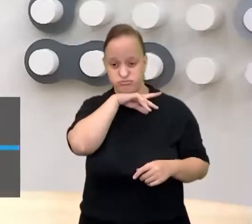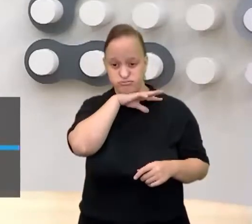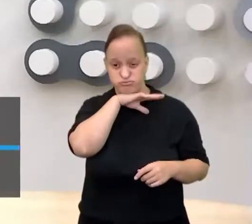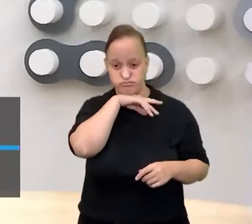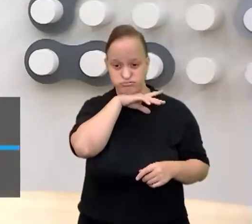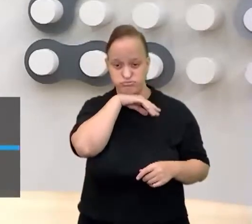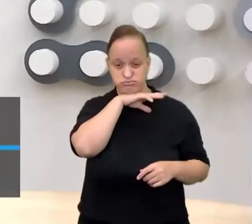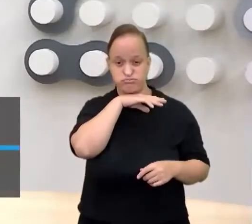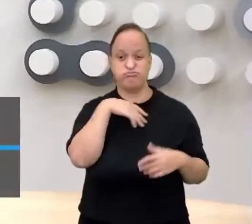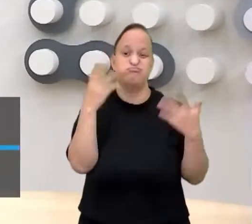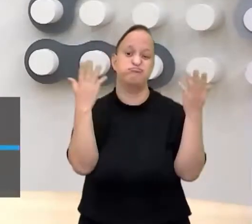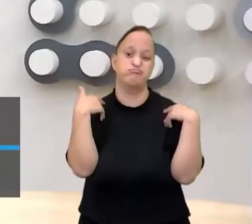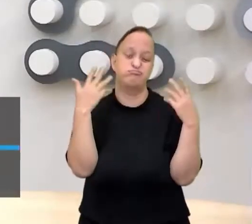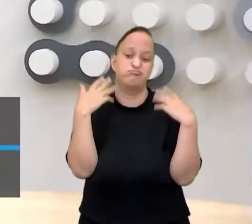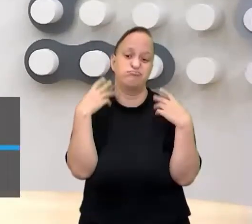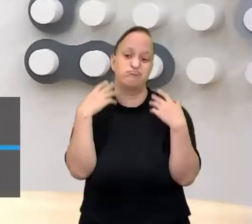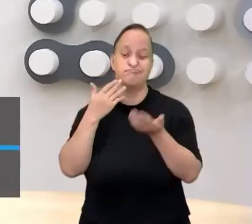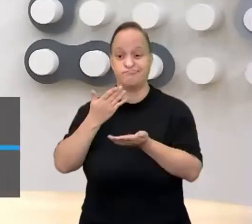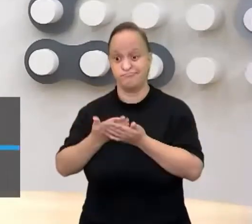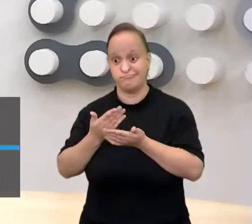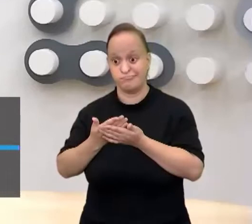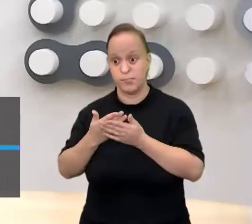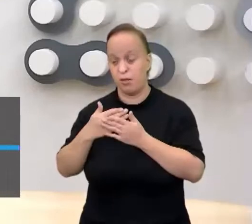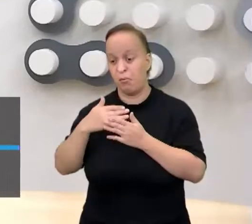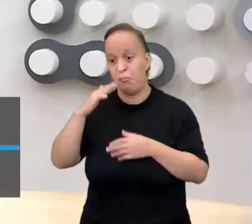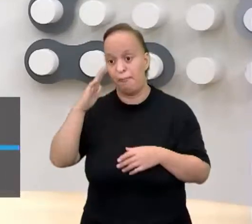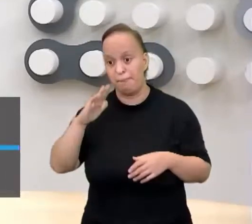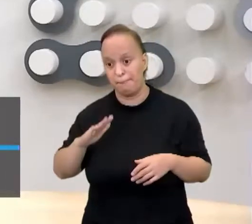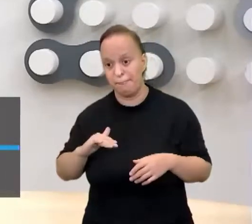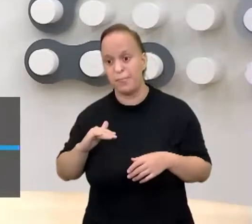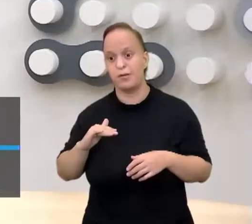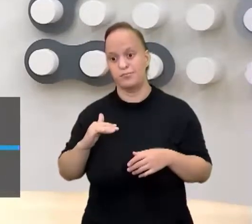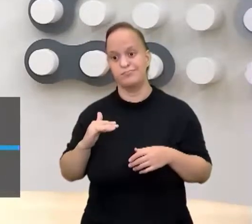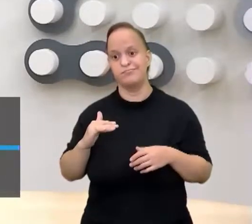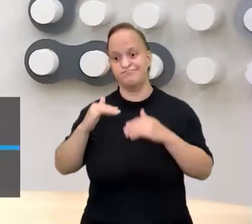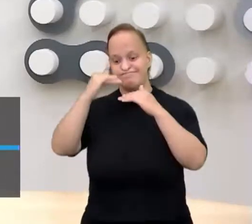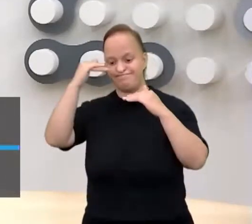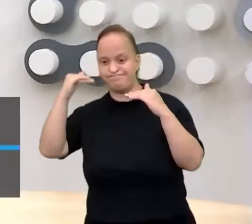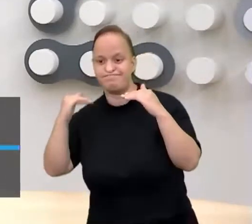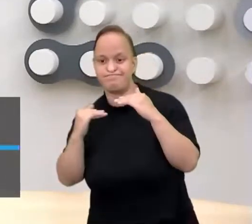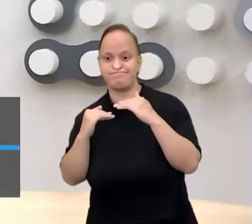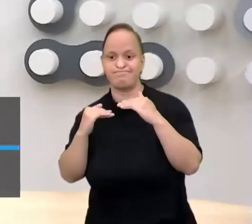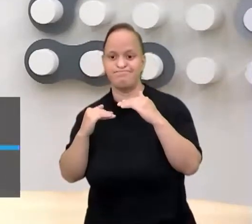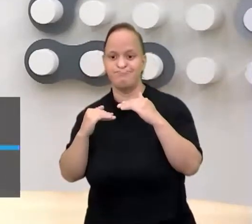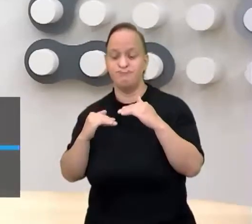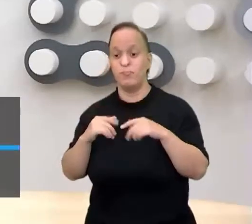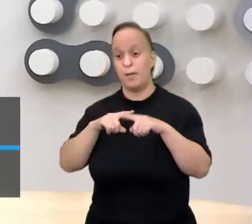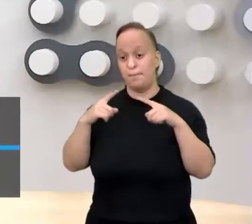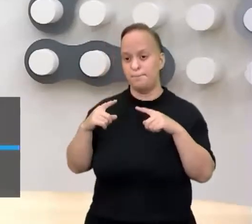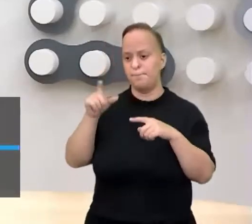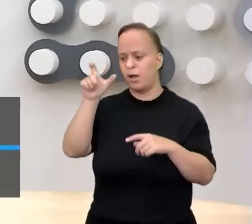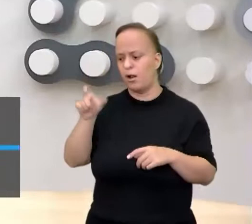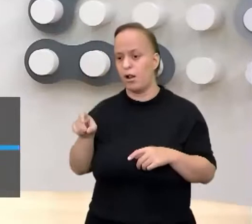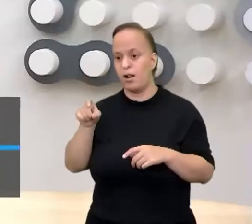preguiçosas e com isso elas estudariam menos. Então elas seriam classificadas como inferiores. E o Paul Vidal de la Blache, ele